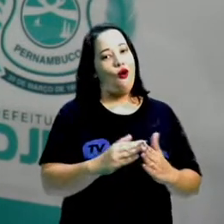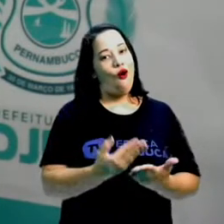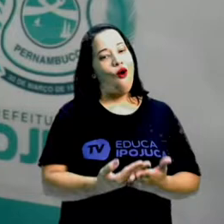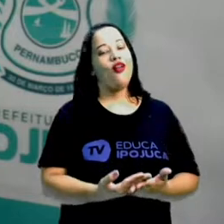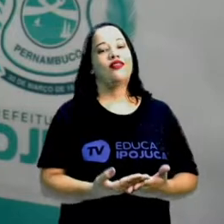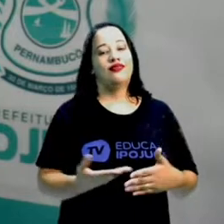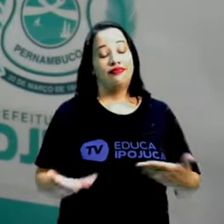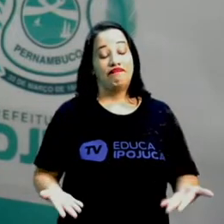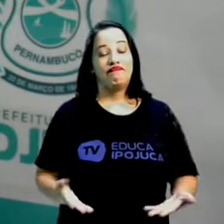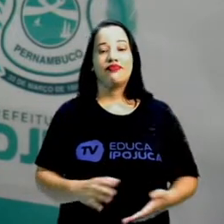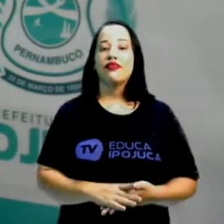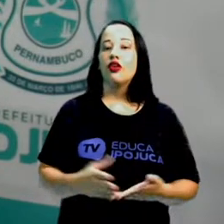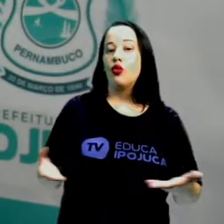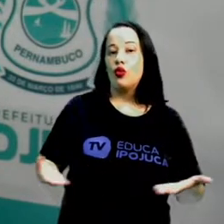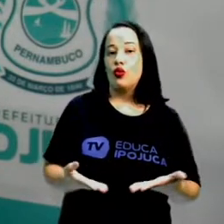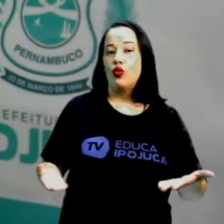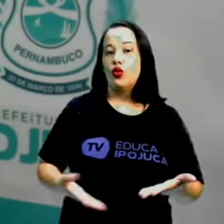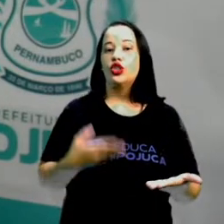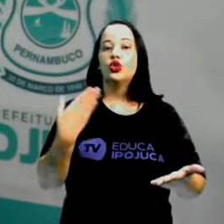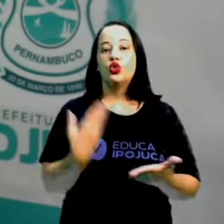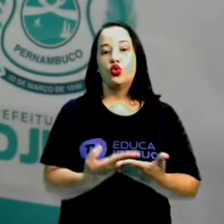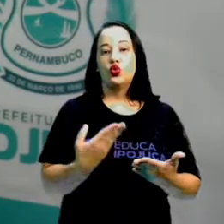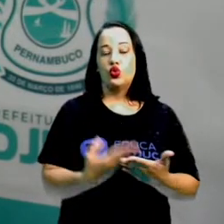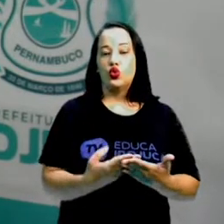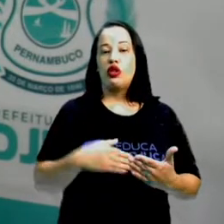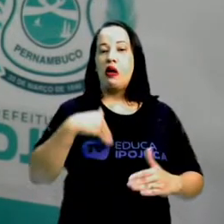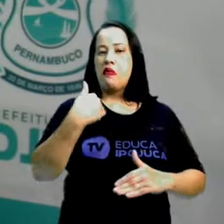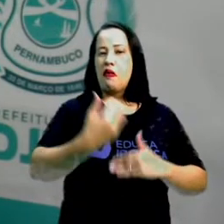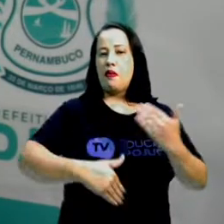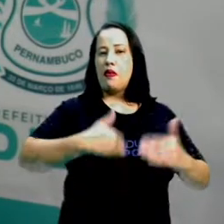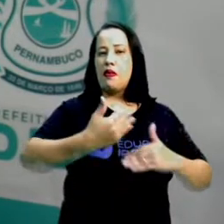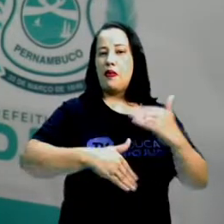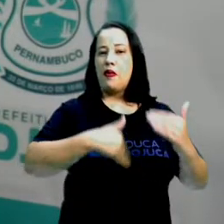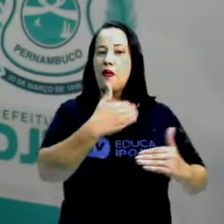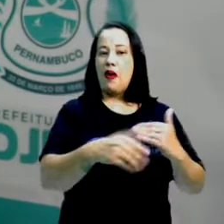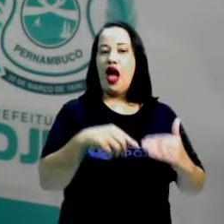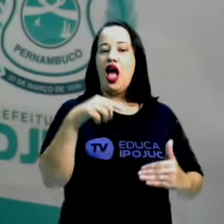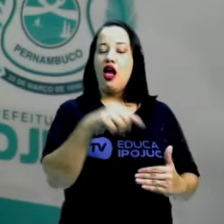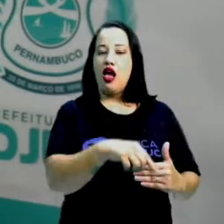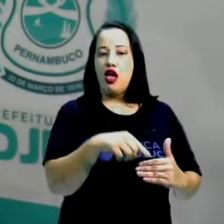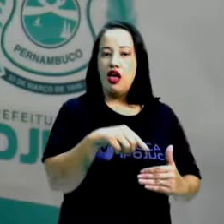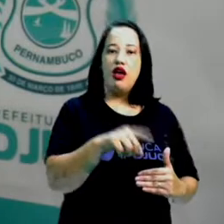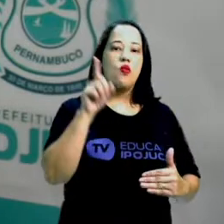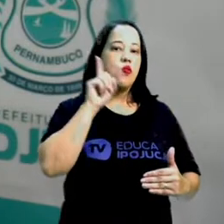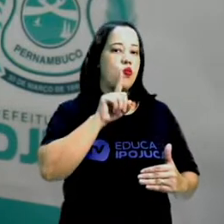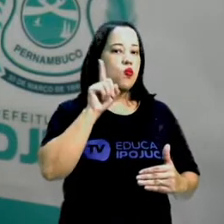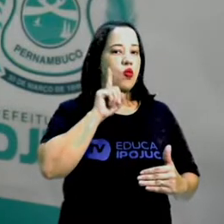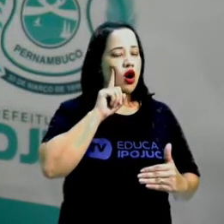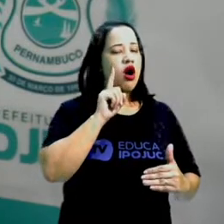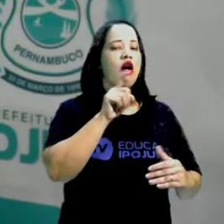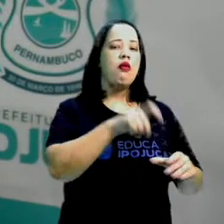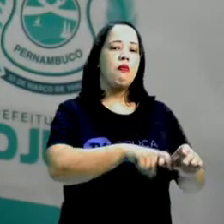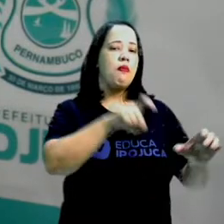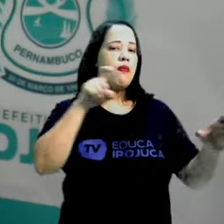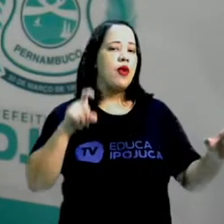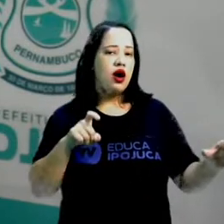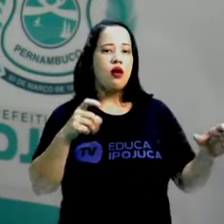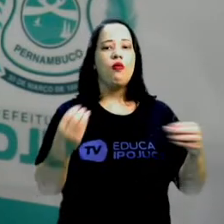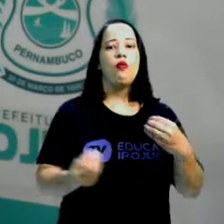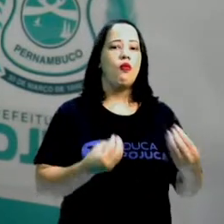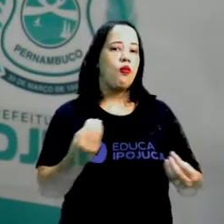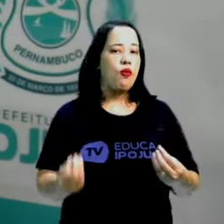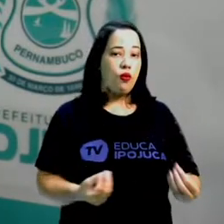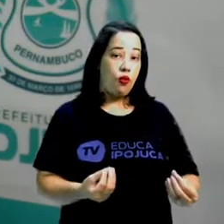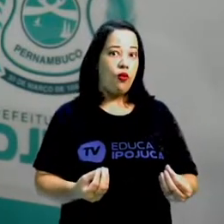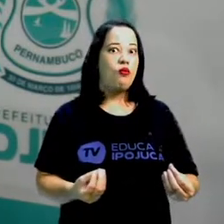nós vamos estudar hoje o processo de independência dos Estados Unidos. Como foi que os Estados Unidos se tornou livre